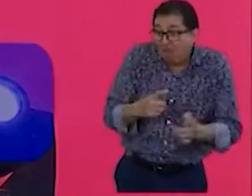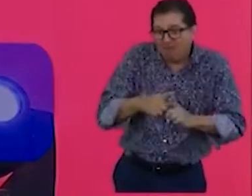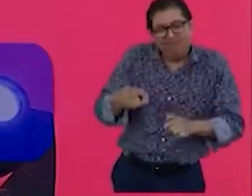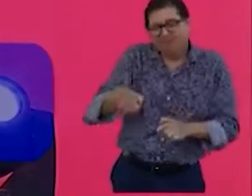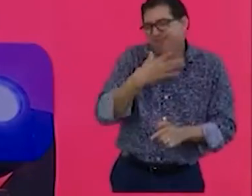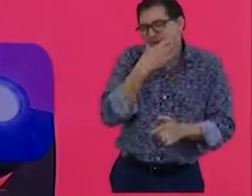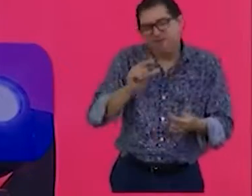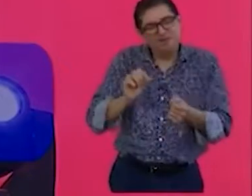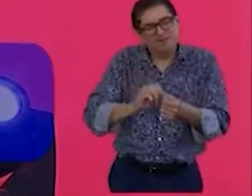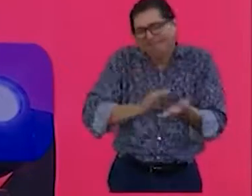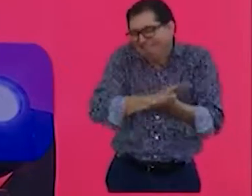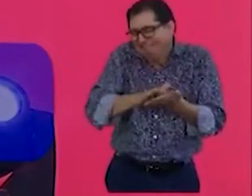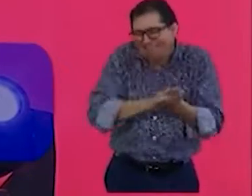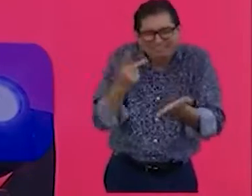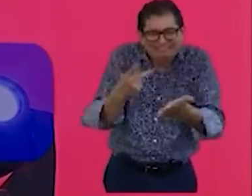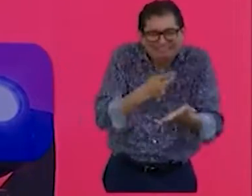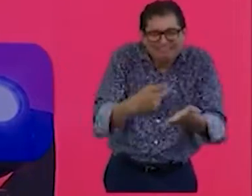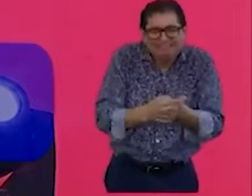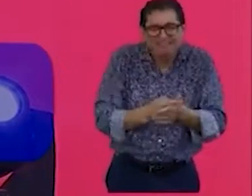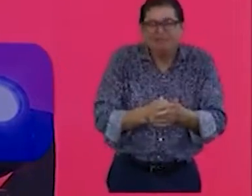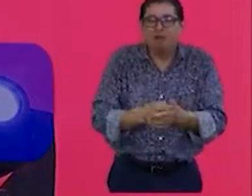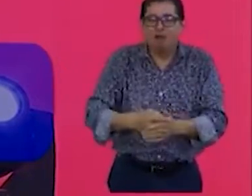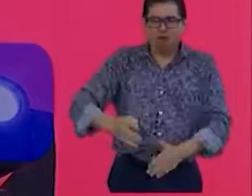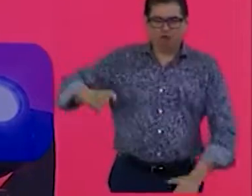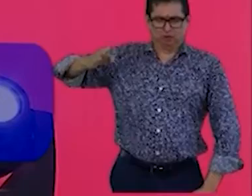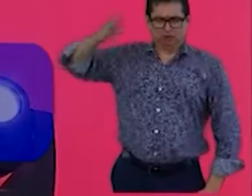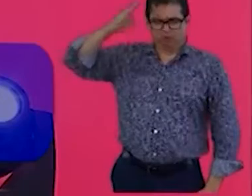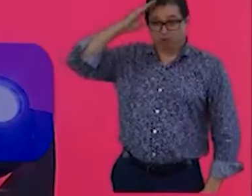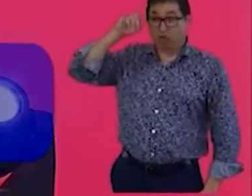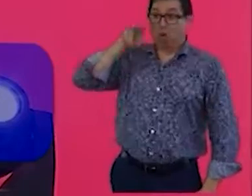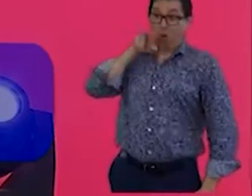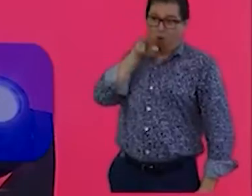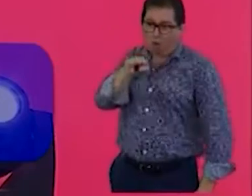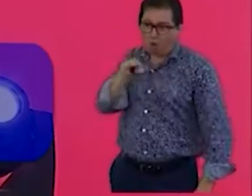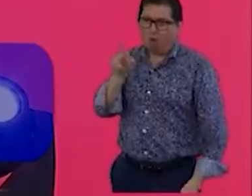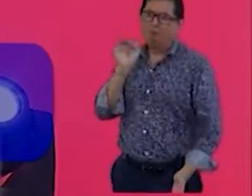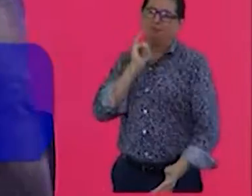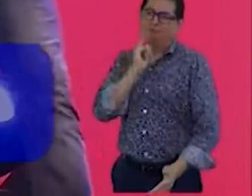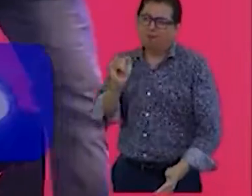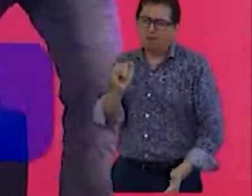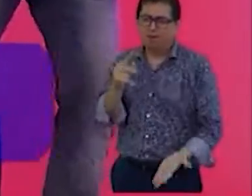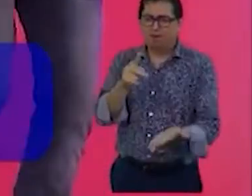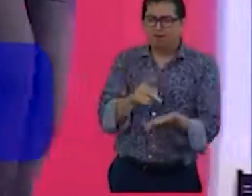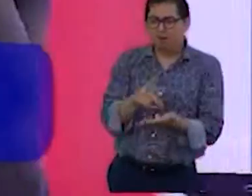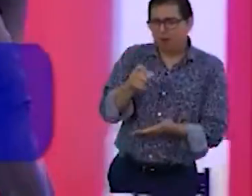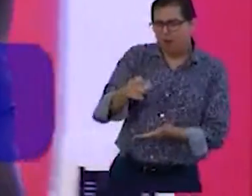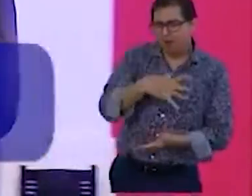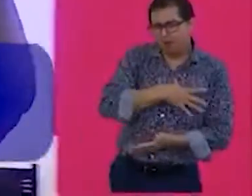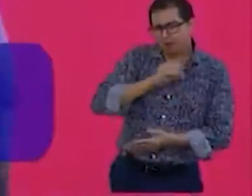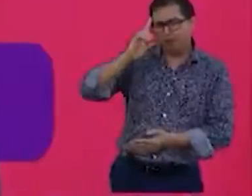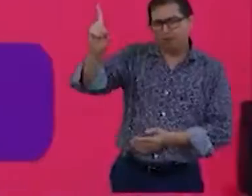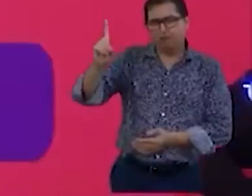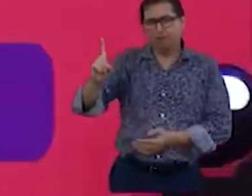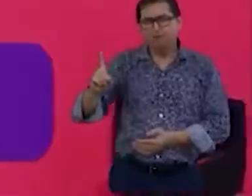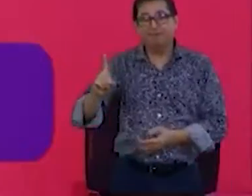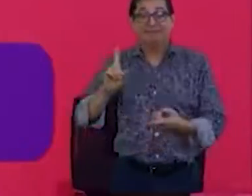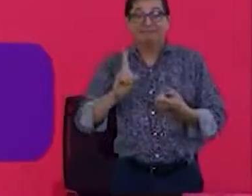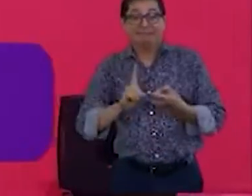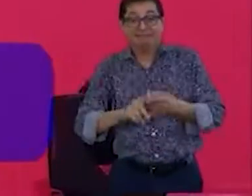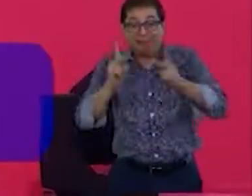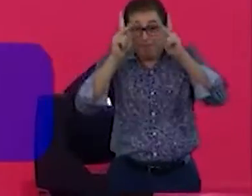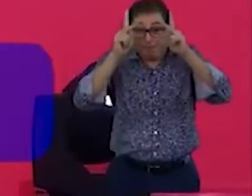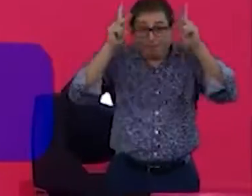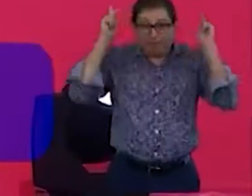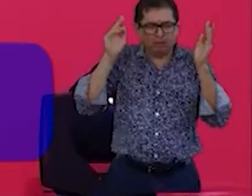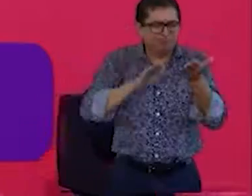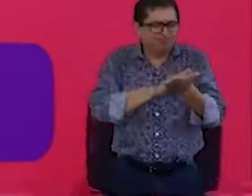algum. Disse o centurião romano: verdadeiramente esse é o Filho de Deus. Pilatos lavou as mãos para não ter culpa, disse: não há